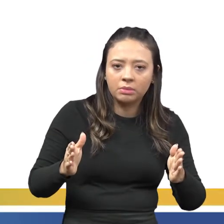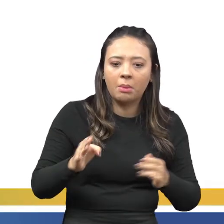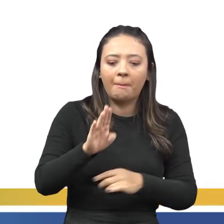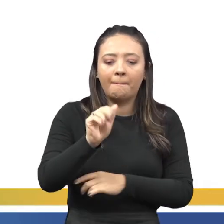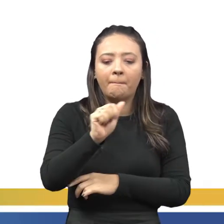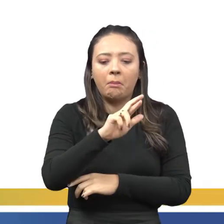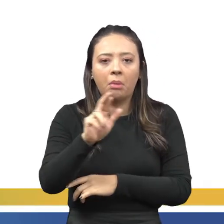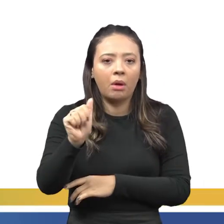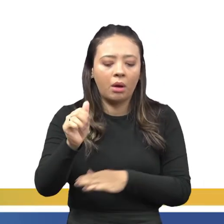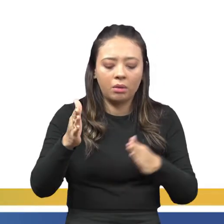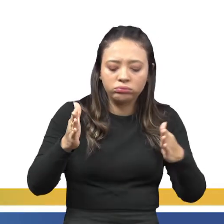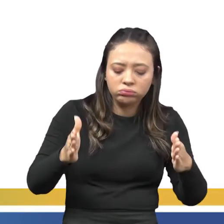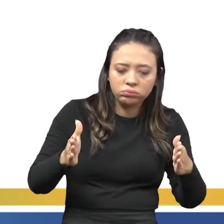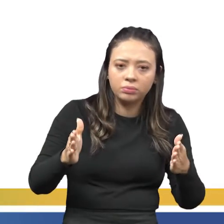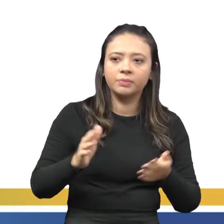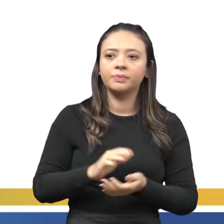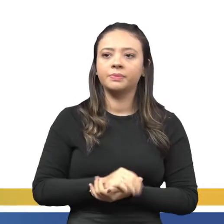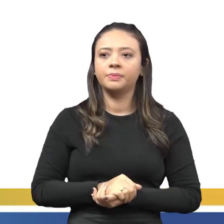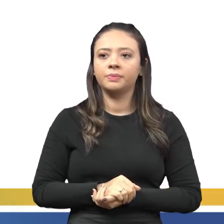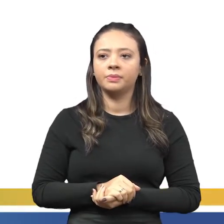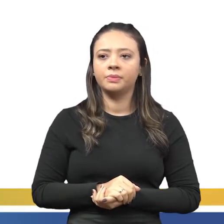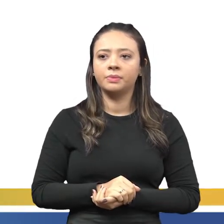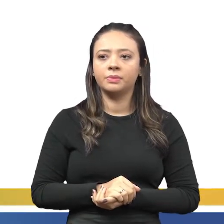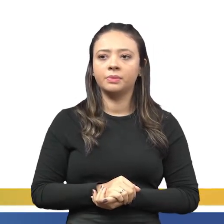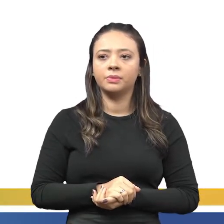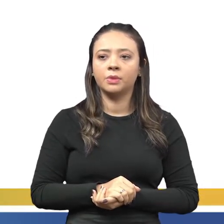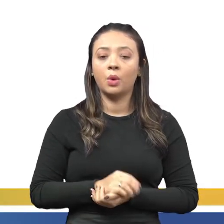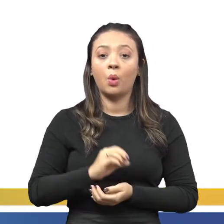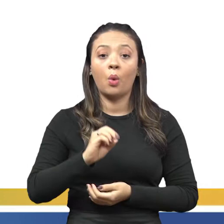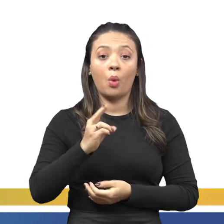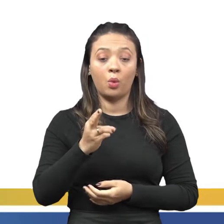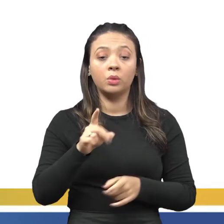de. A can of.